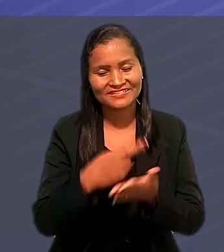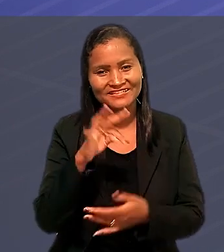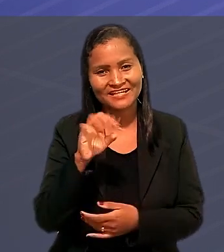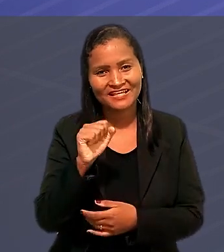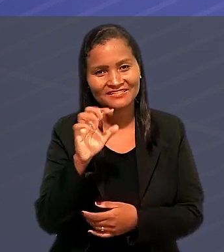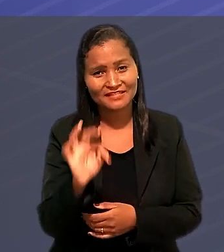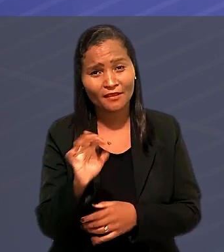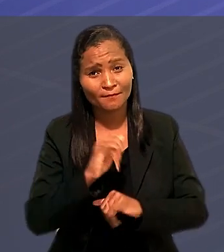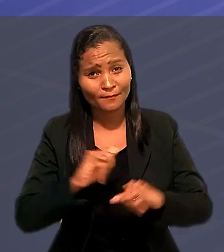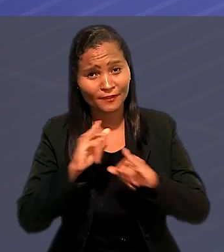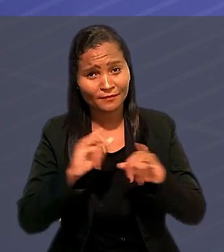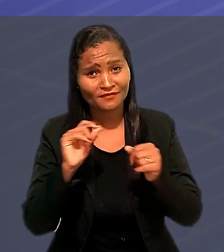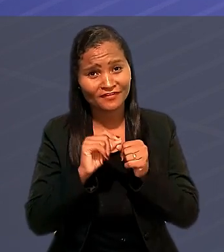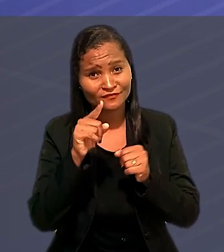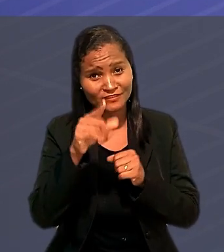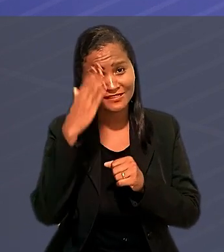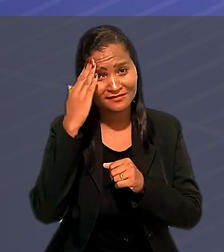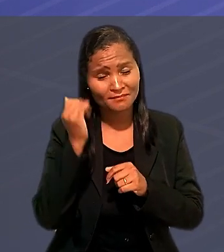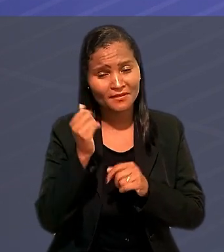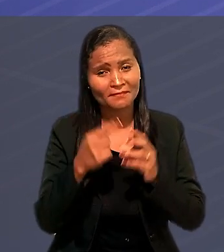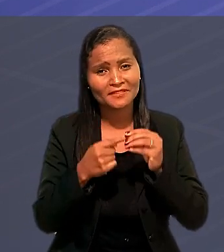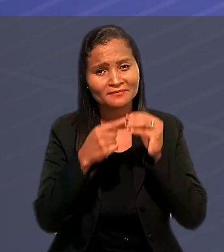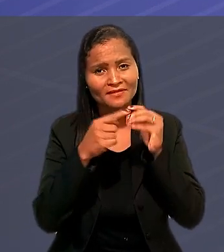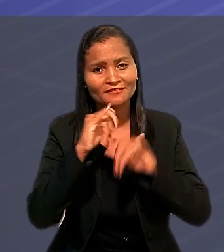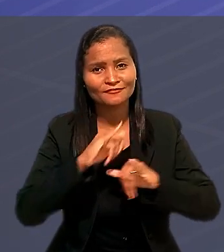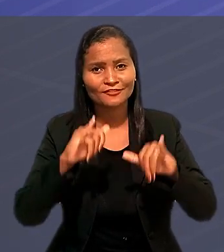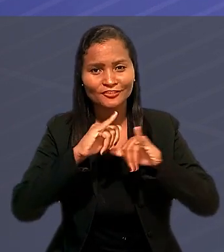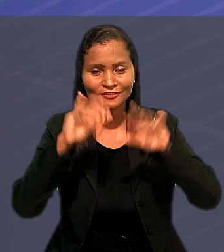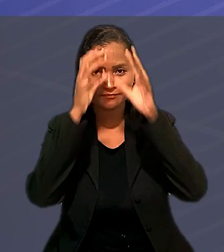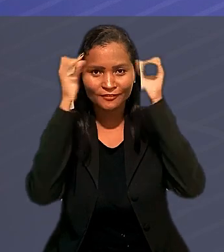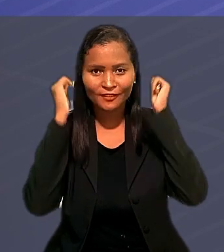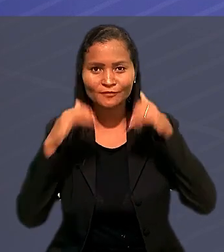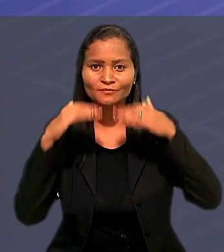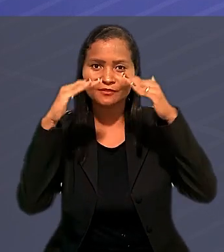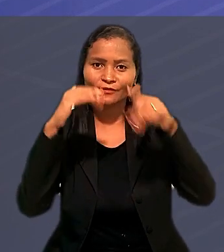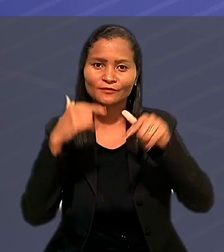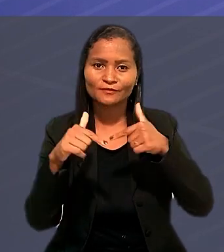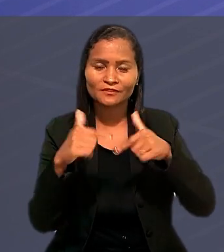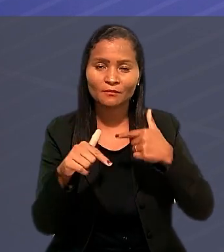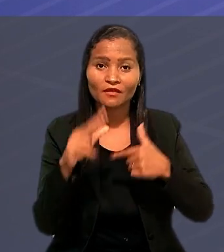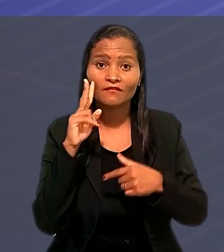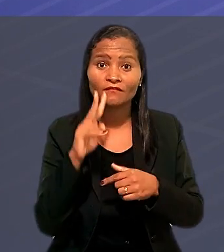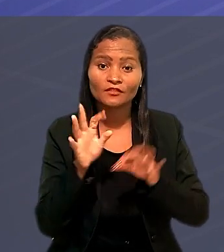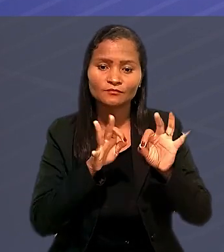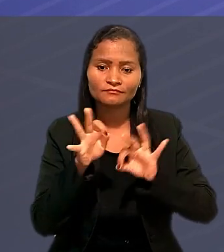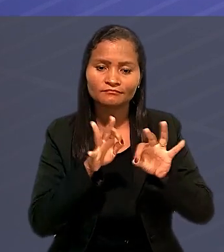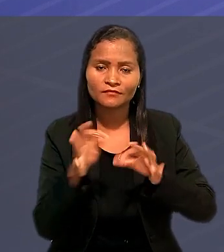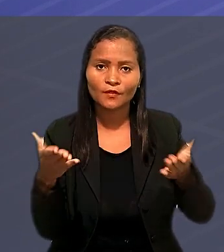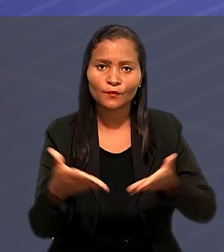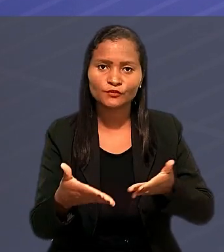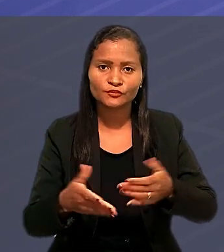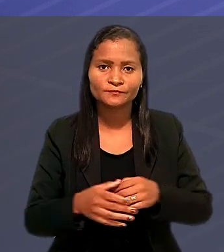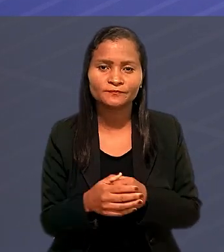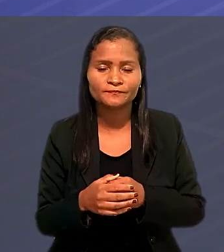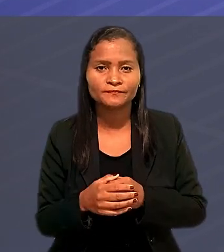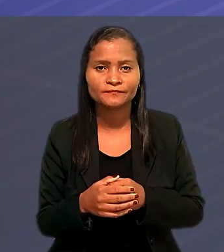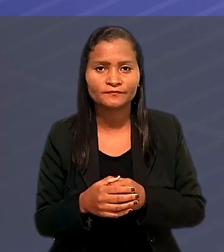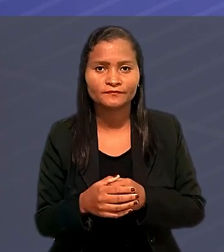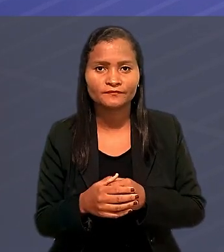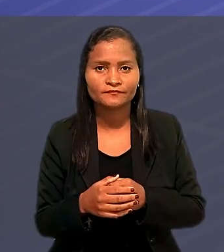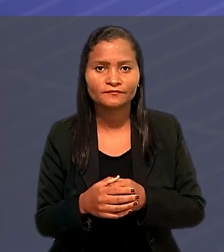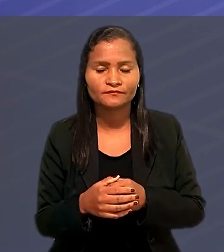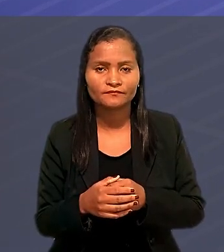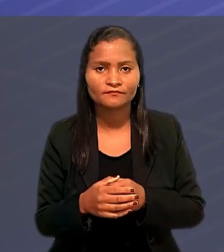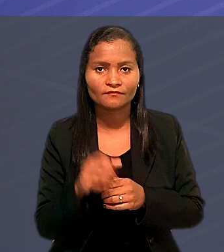Olá, este é o Revista TST, o programa que te deixa por dentro das principais notícias do Tribunal Superior do Trabalho. Veja o que preparamos para